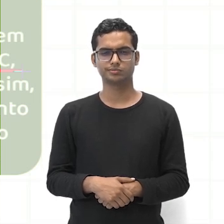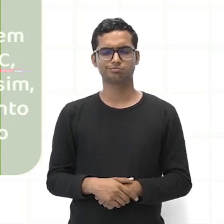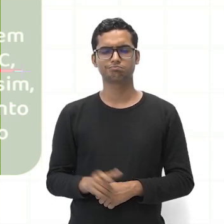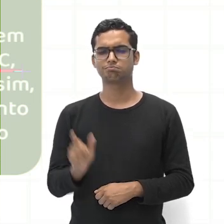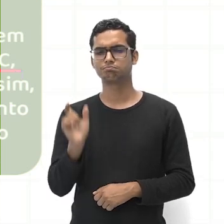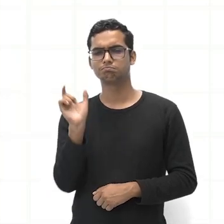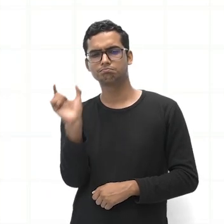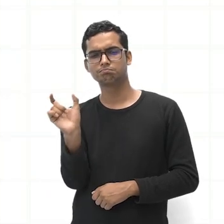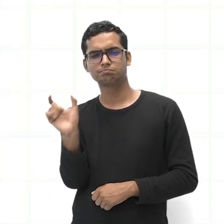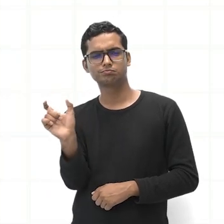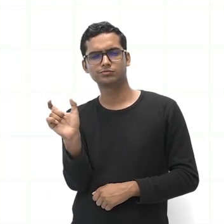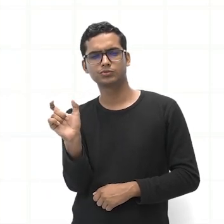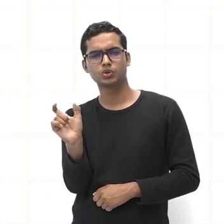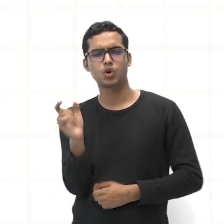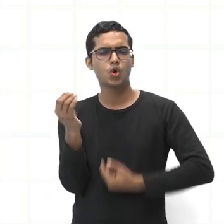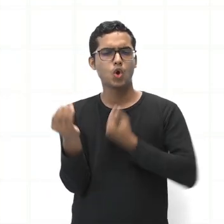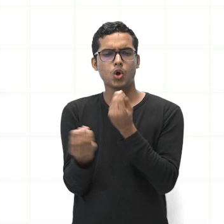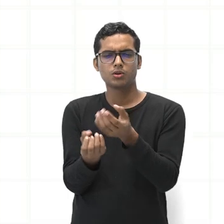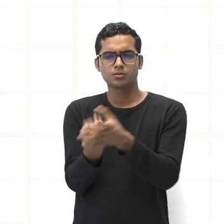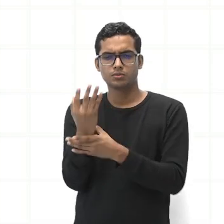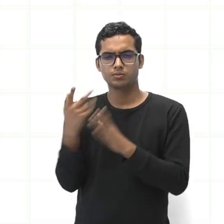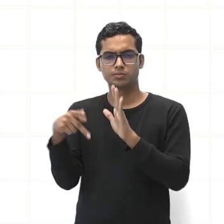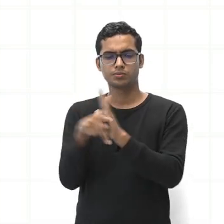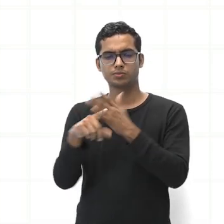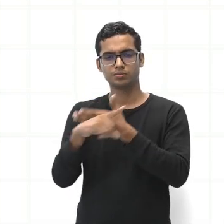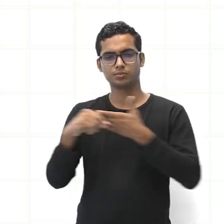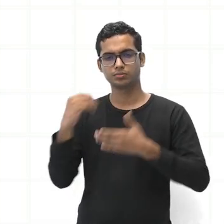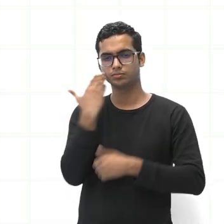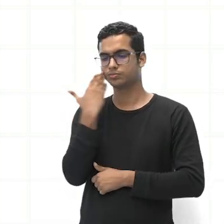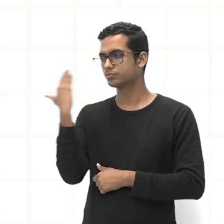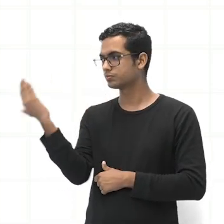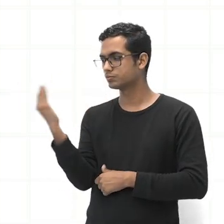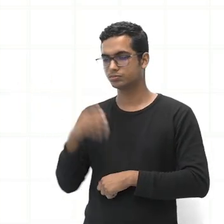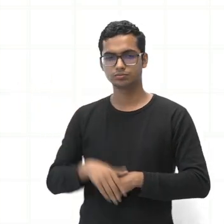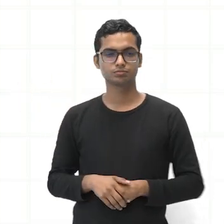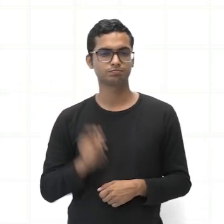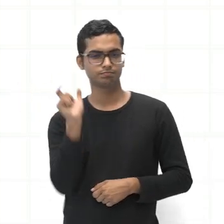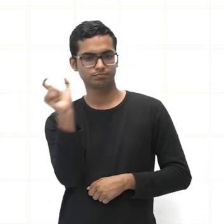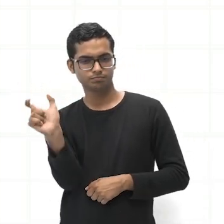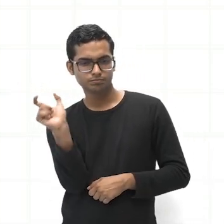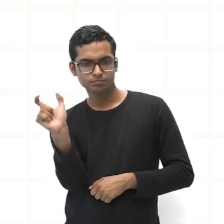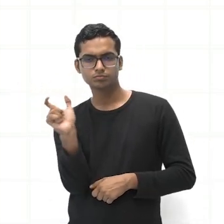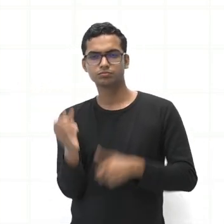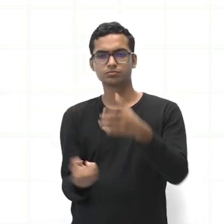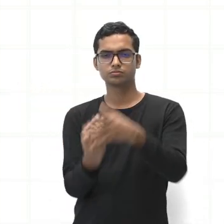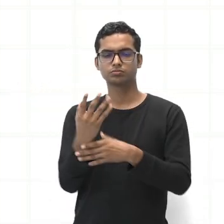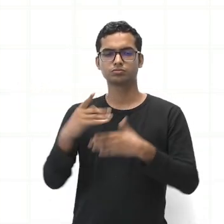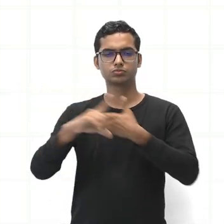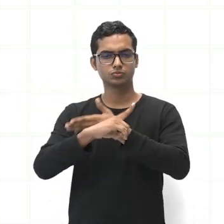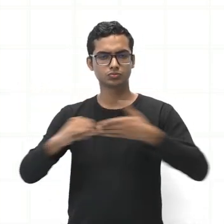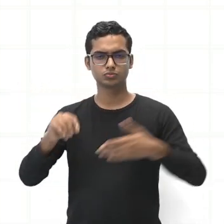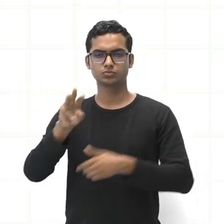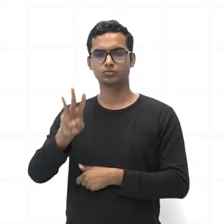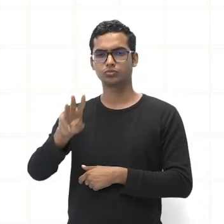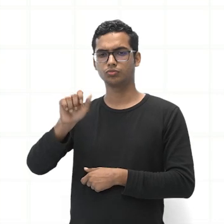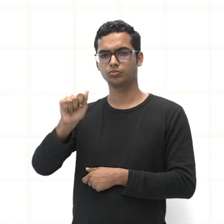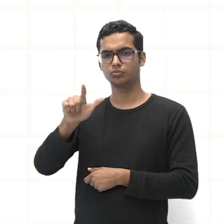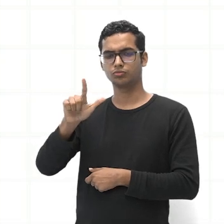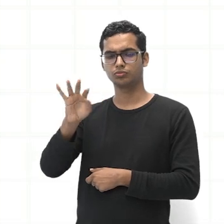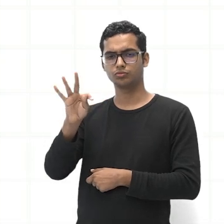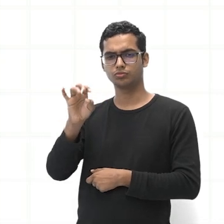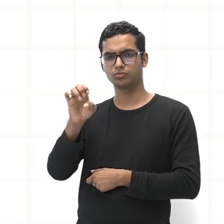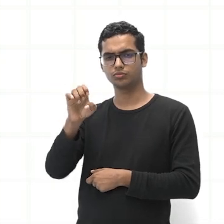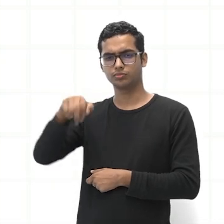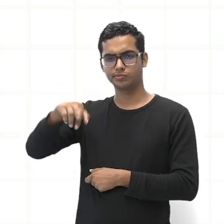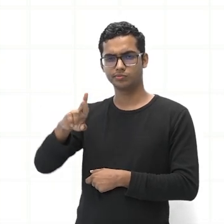termo, professora? A homeostase é um termo que foi criado